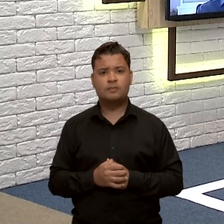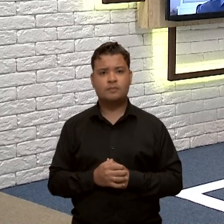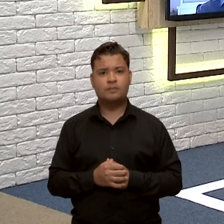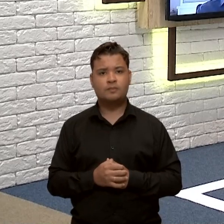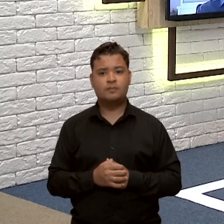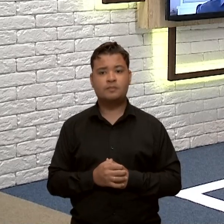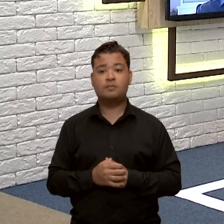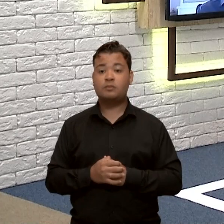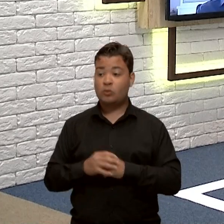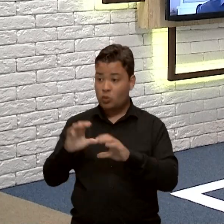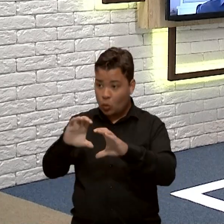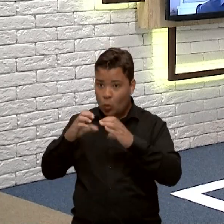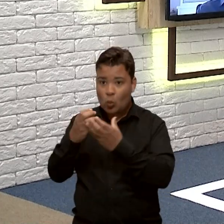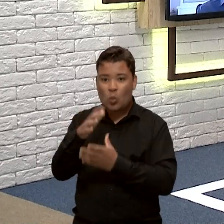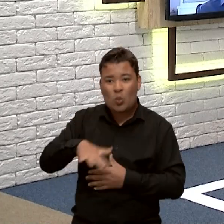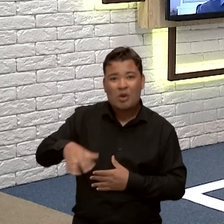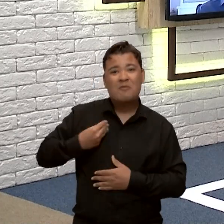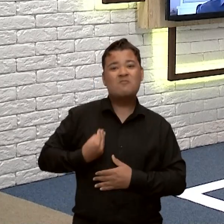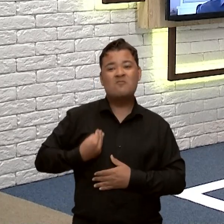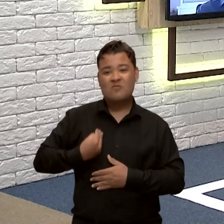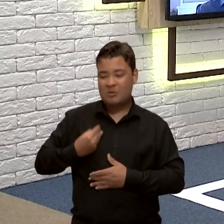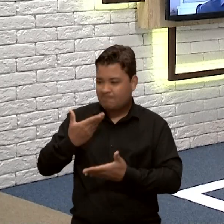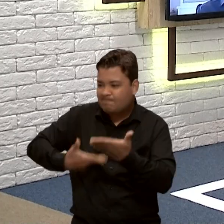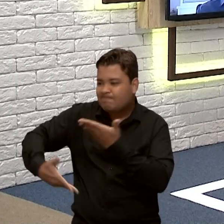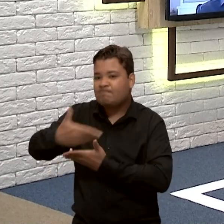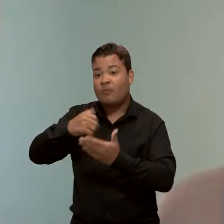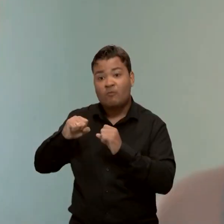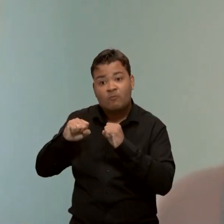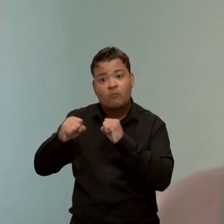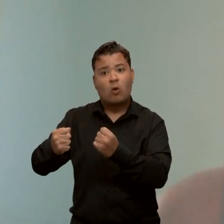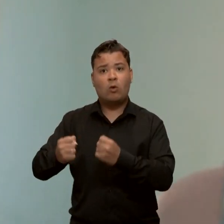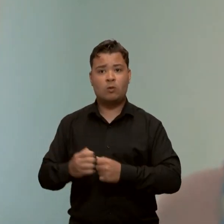vida em comunidade, da formação cidadã,